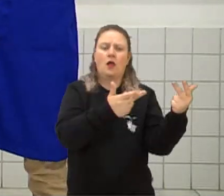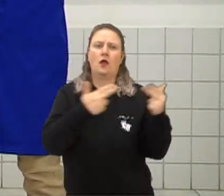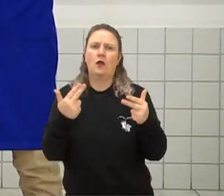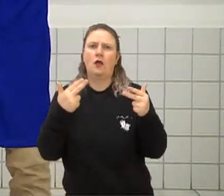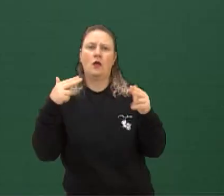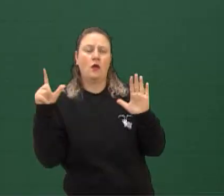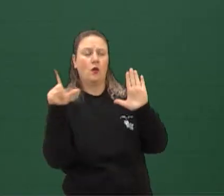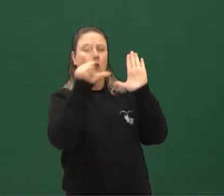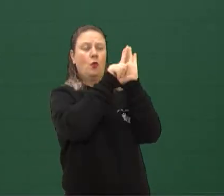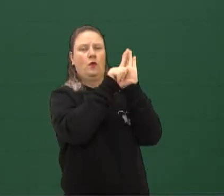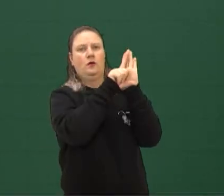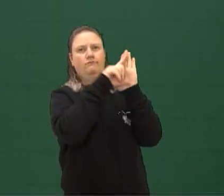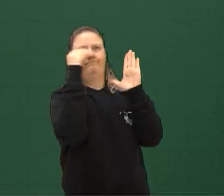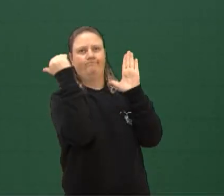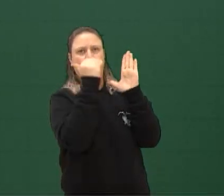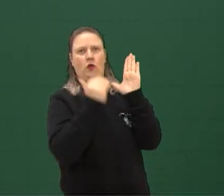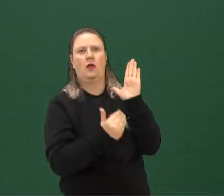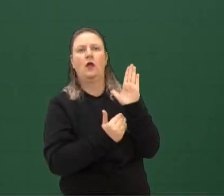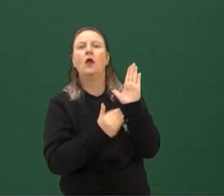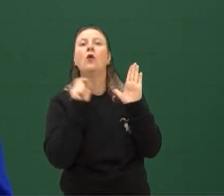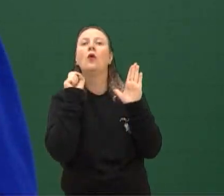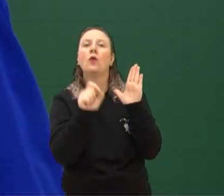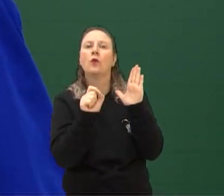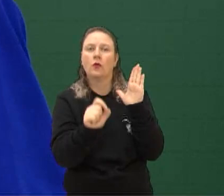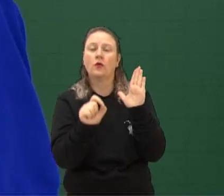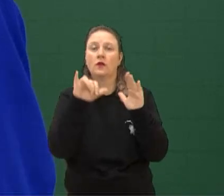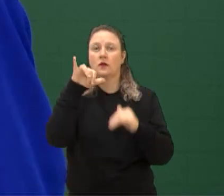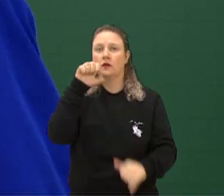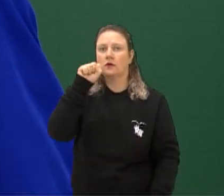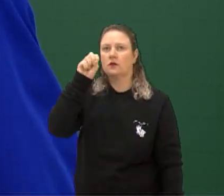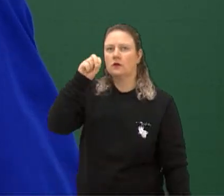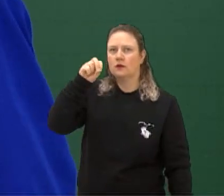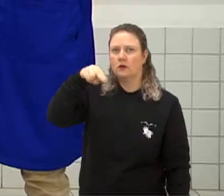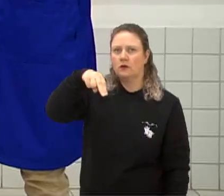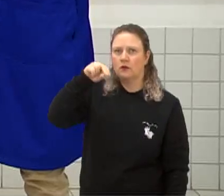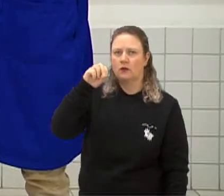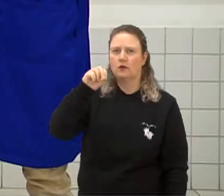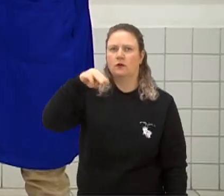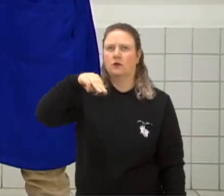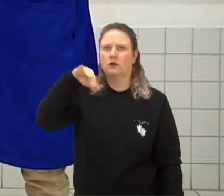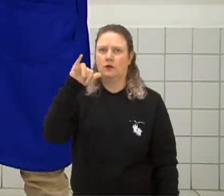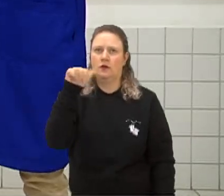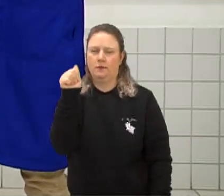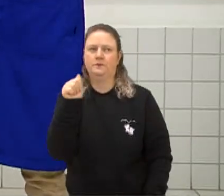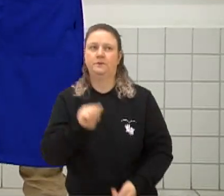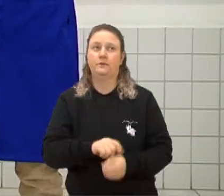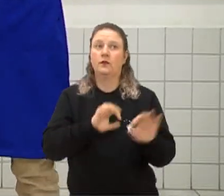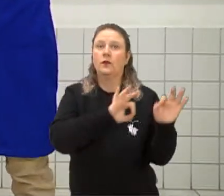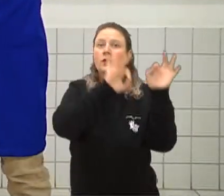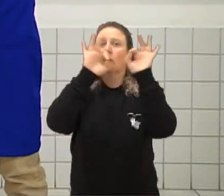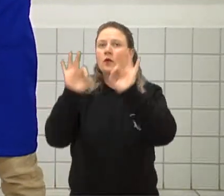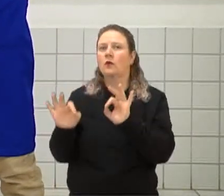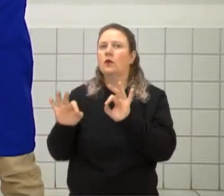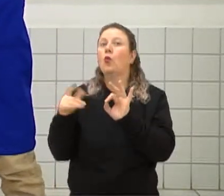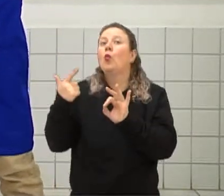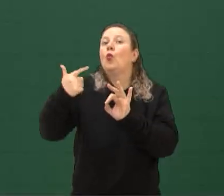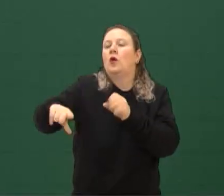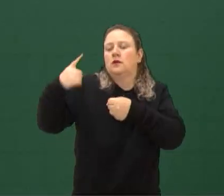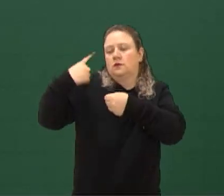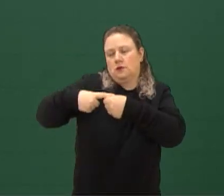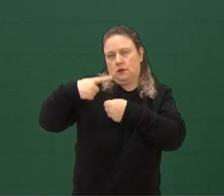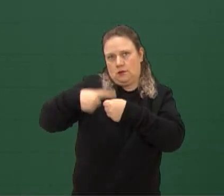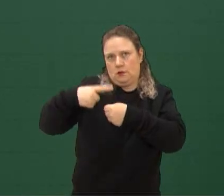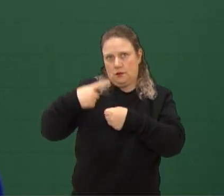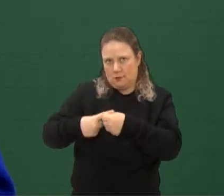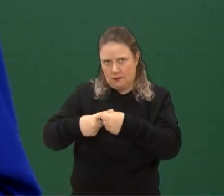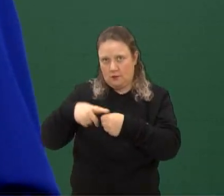a isonomia, como o professor Fábio comentou. Que legal, pessoal. Bom, na sequência nós temos uma outra cidade, outra polis